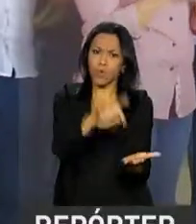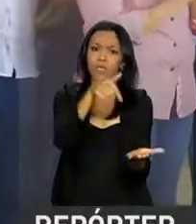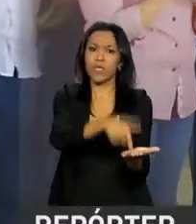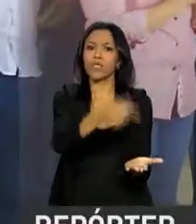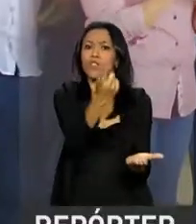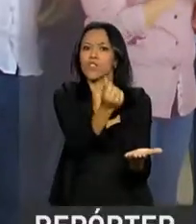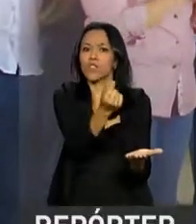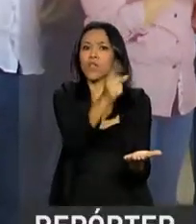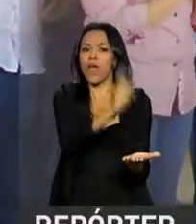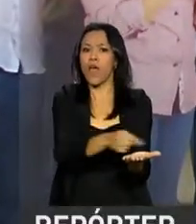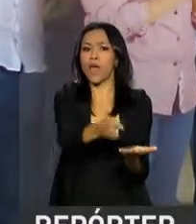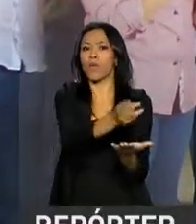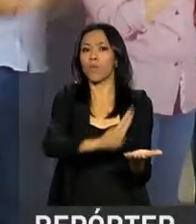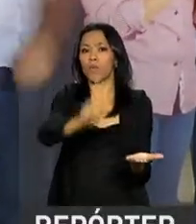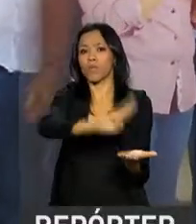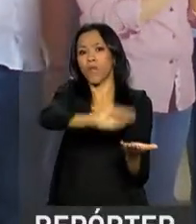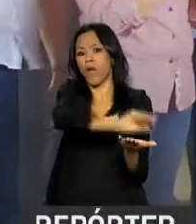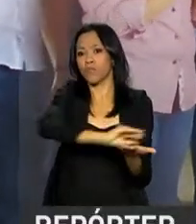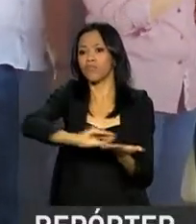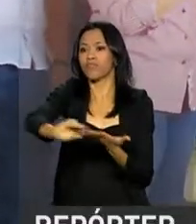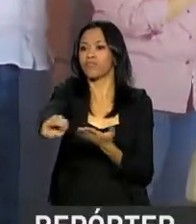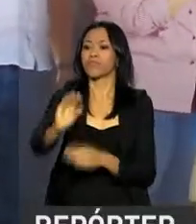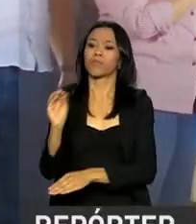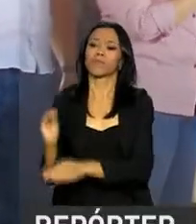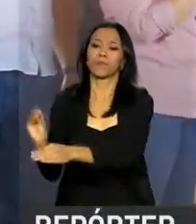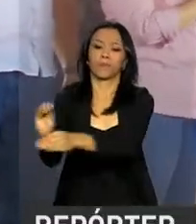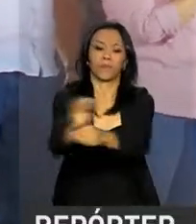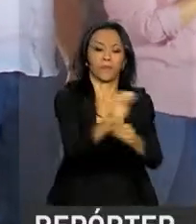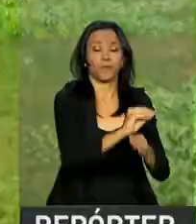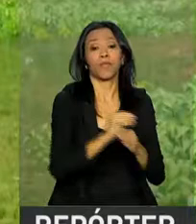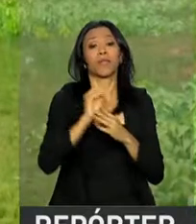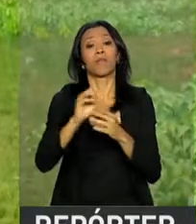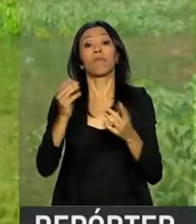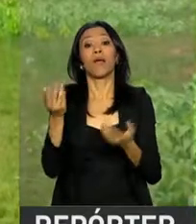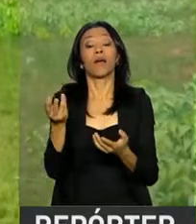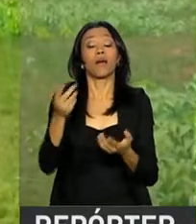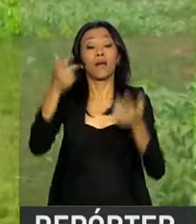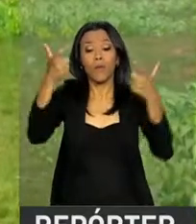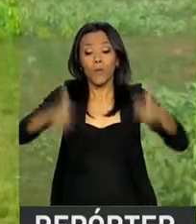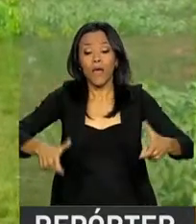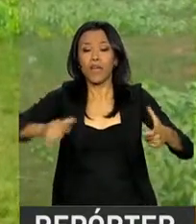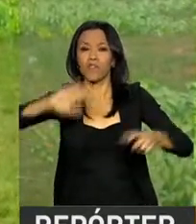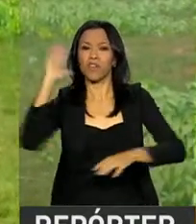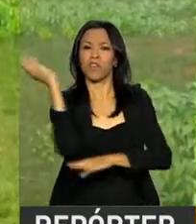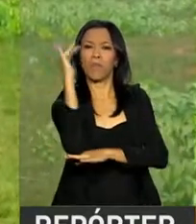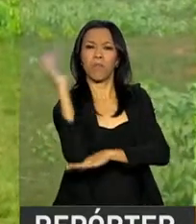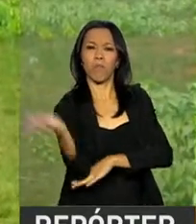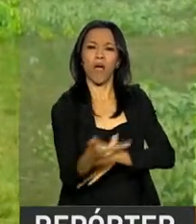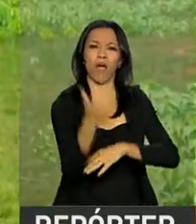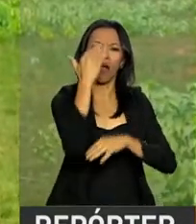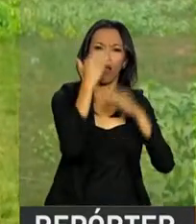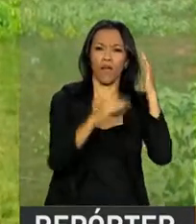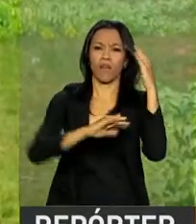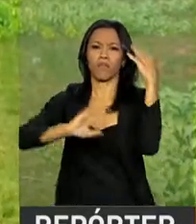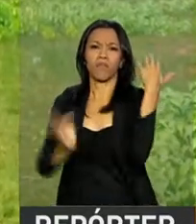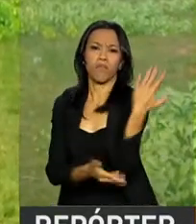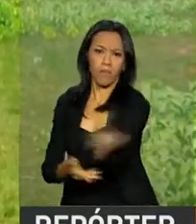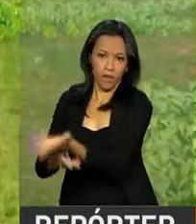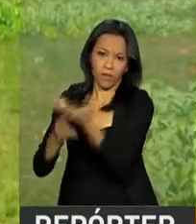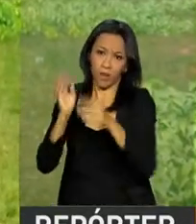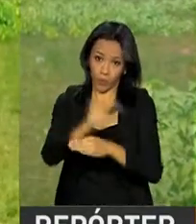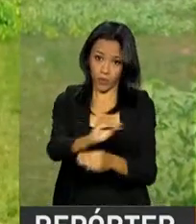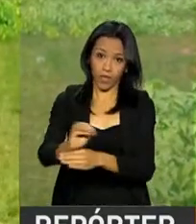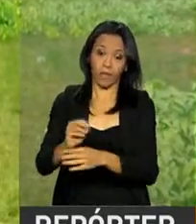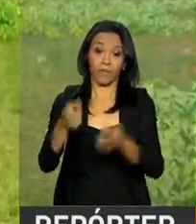em investimentos para a recuperação de áreas degradadas em uma locação de recurso mais de 4 bilhões de reais